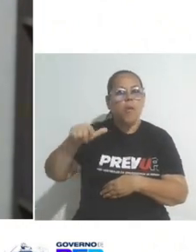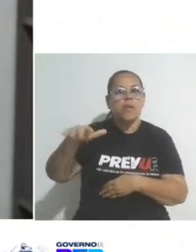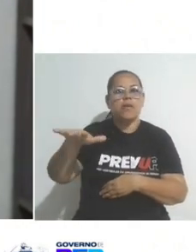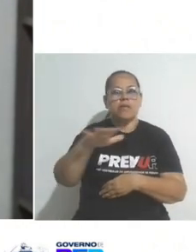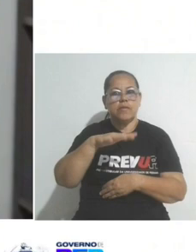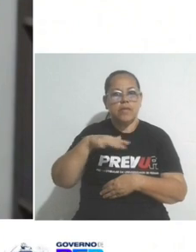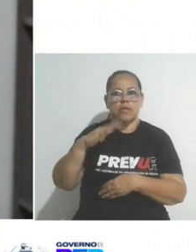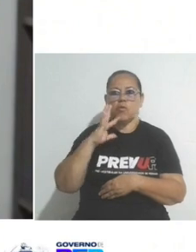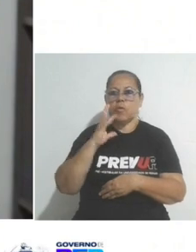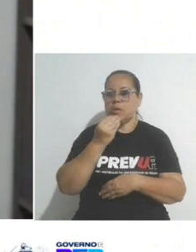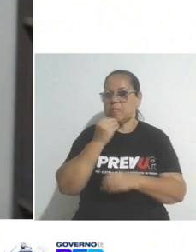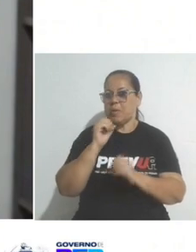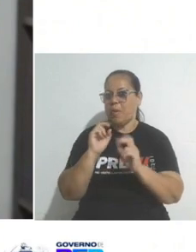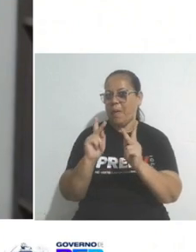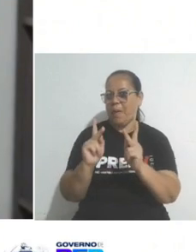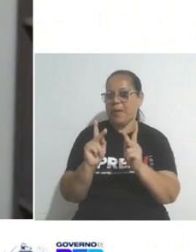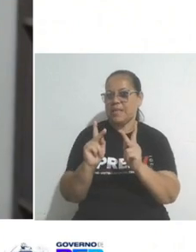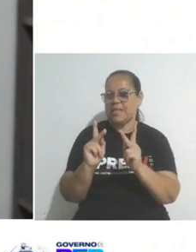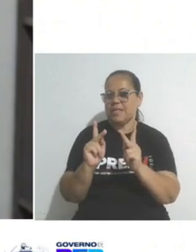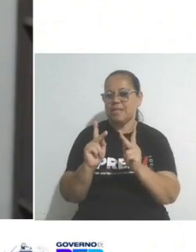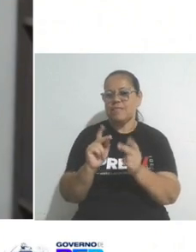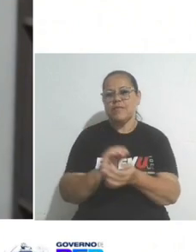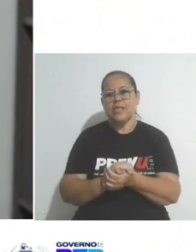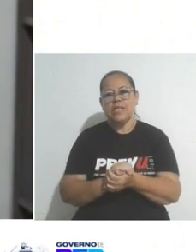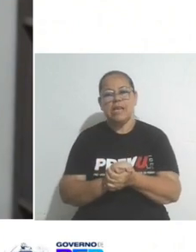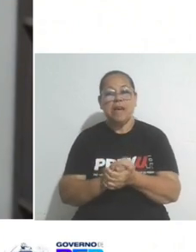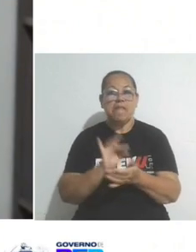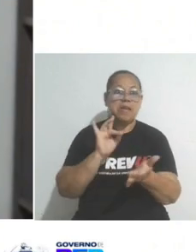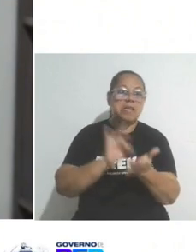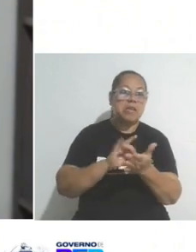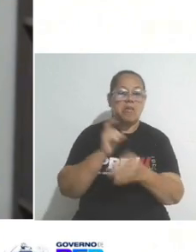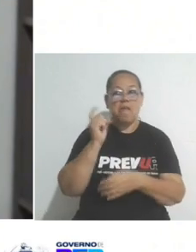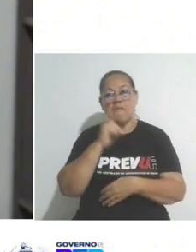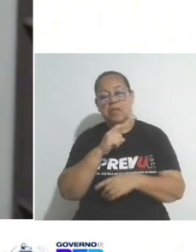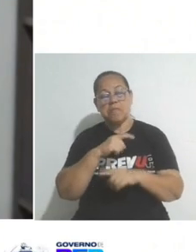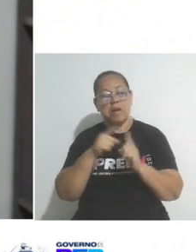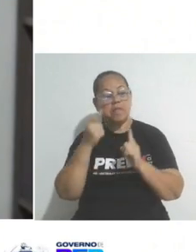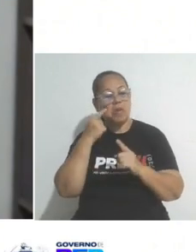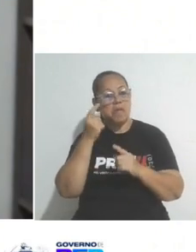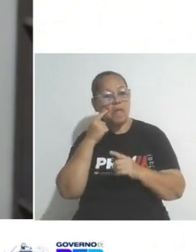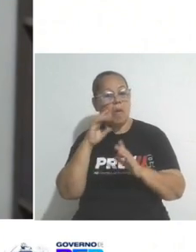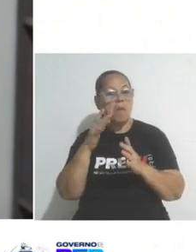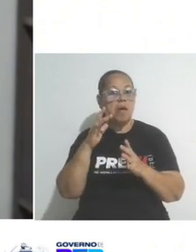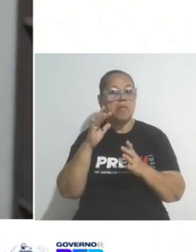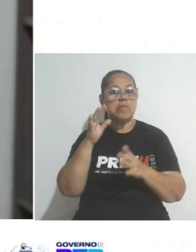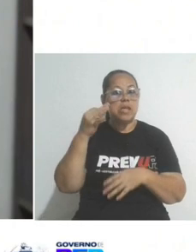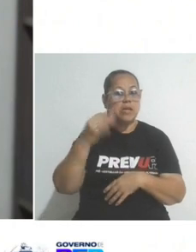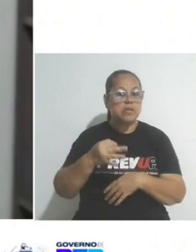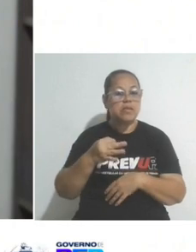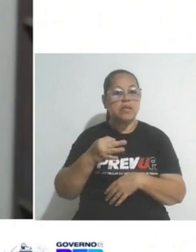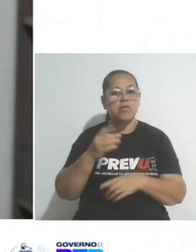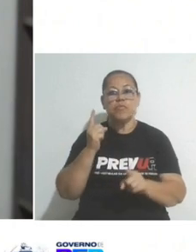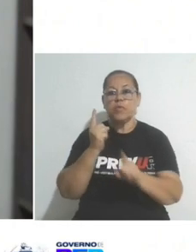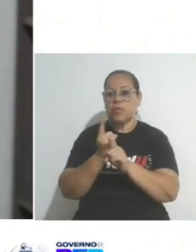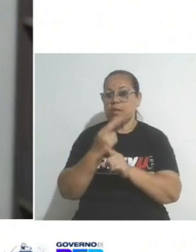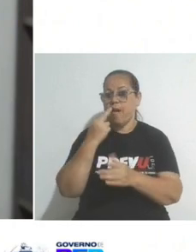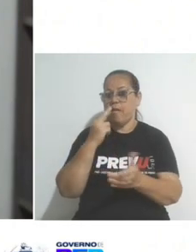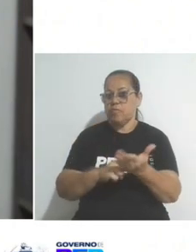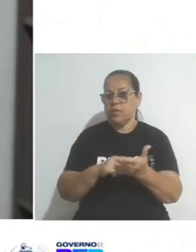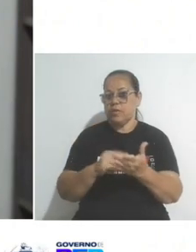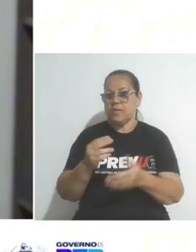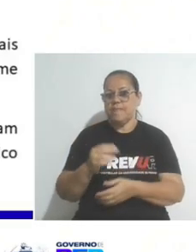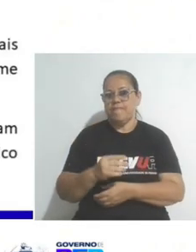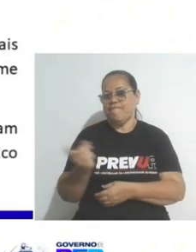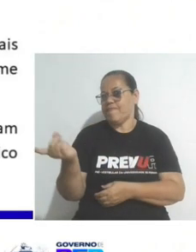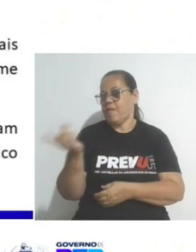conhecimento ok é uma questão de verdadeiro ou falso então a gente vai julgar os itens e a partir daí chegar a nossa resposta